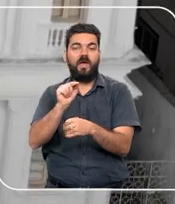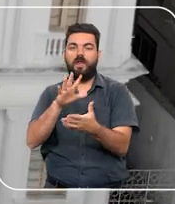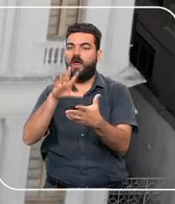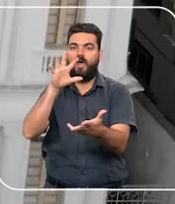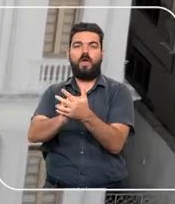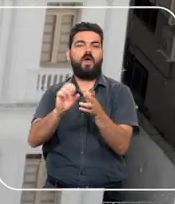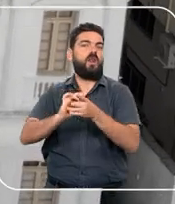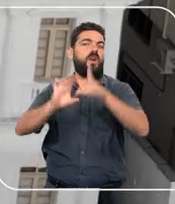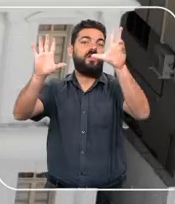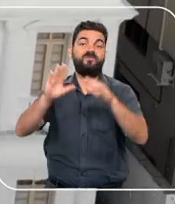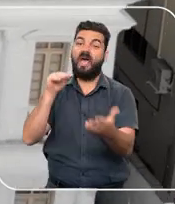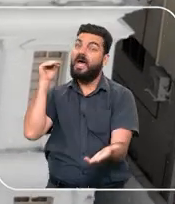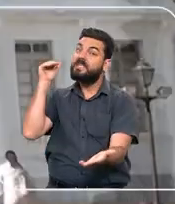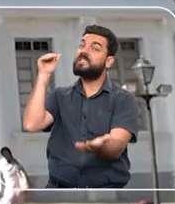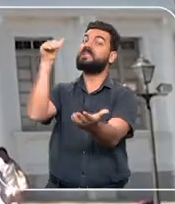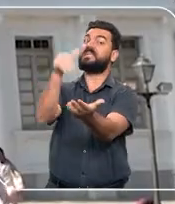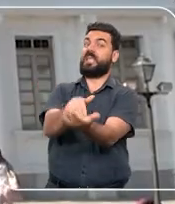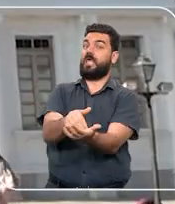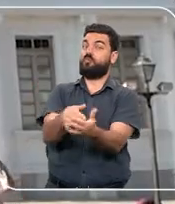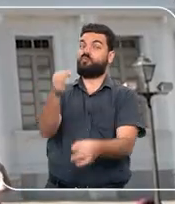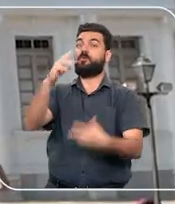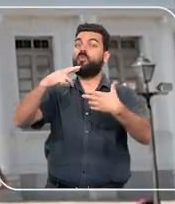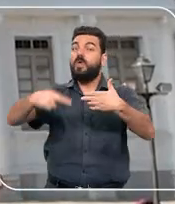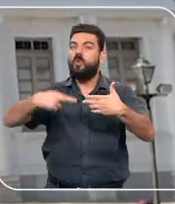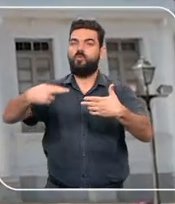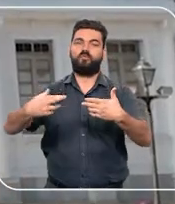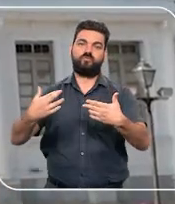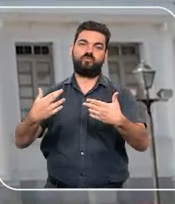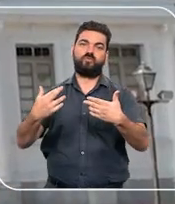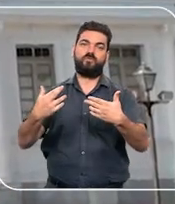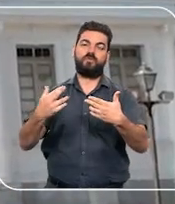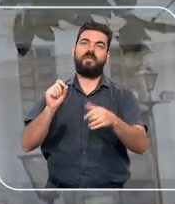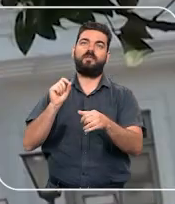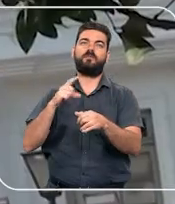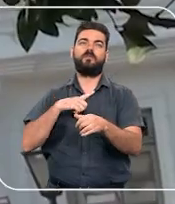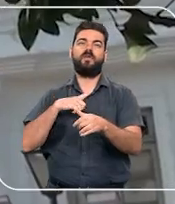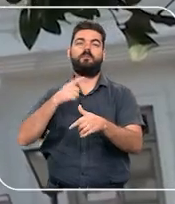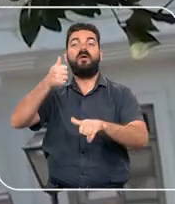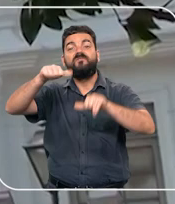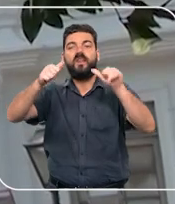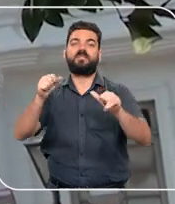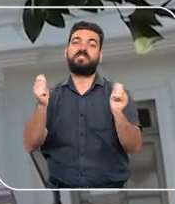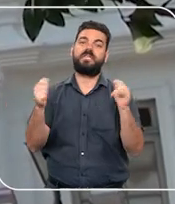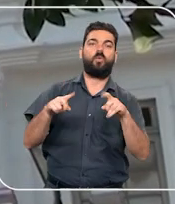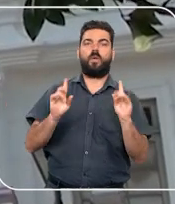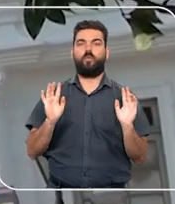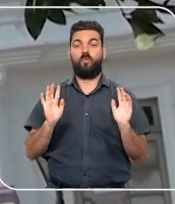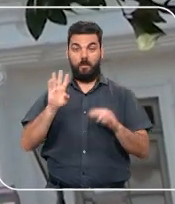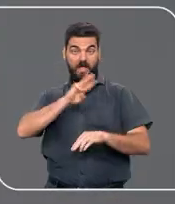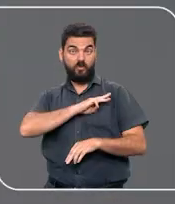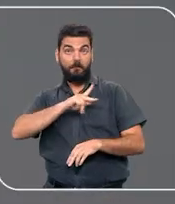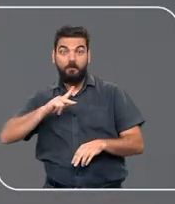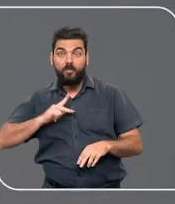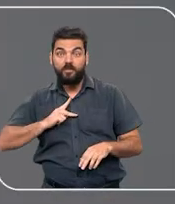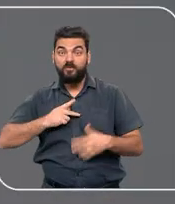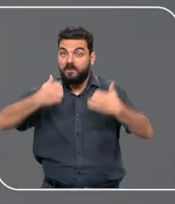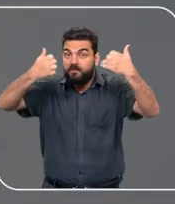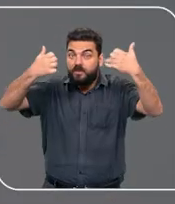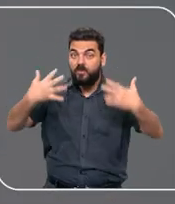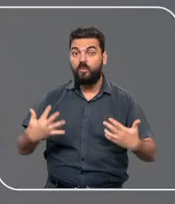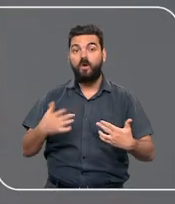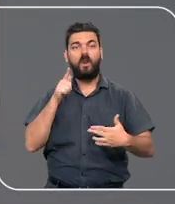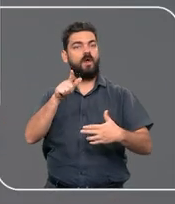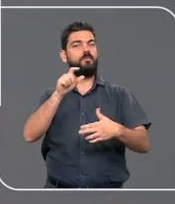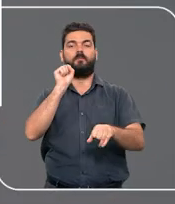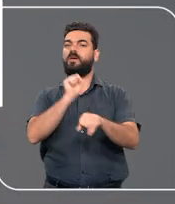assustar os efeitos da condenação até o jul final do recurso de apelação que contesta a validade da decisão o Ministério Público